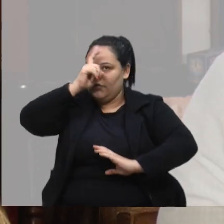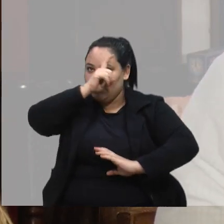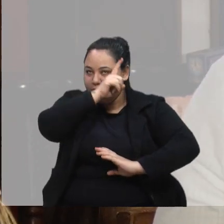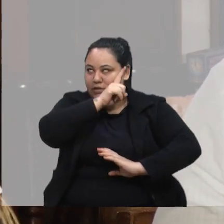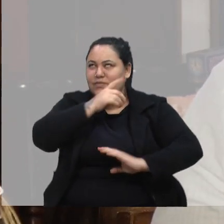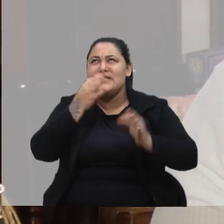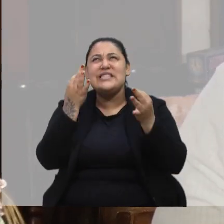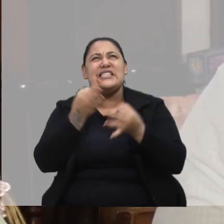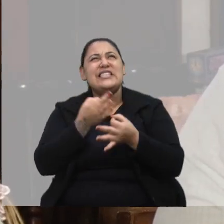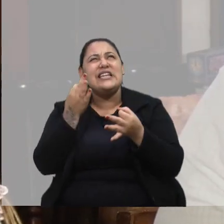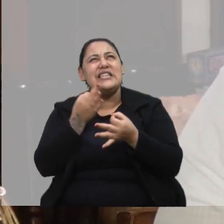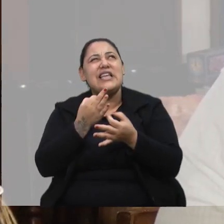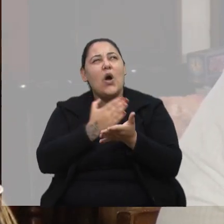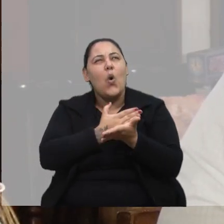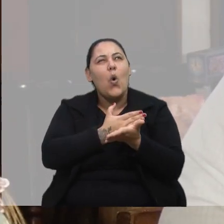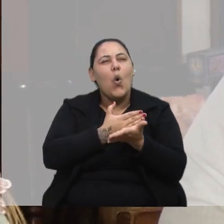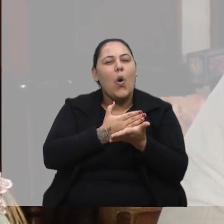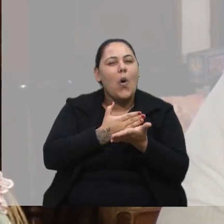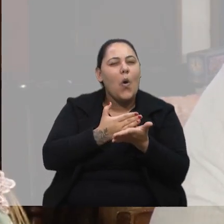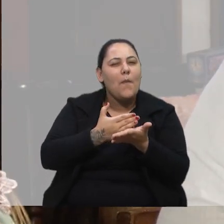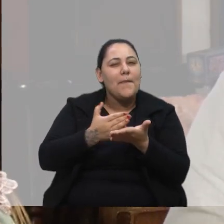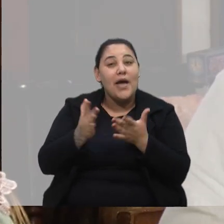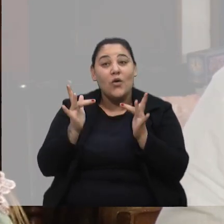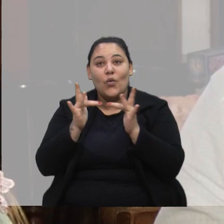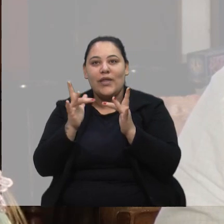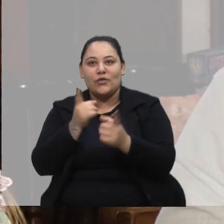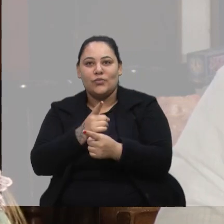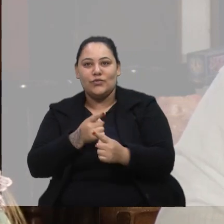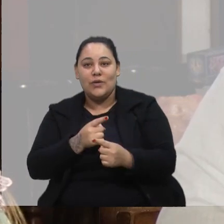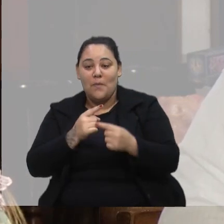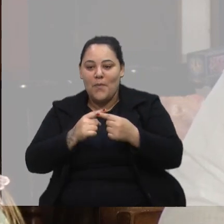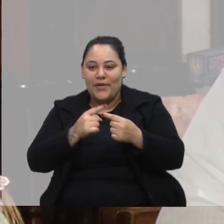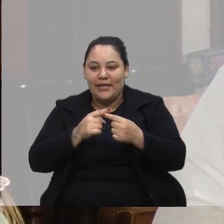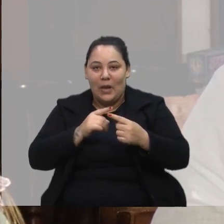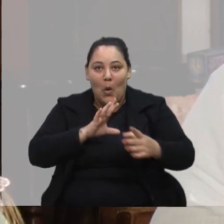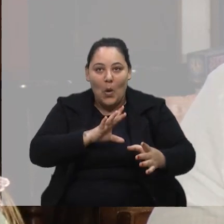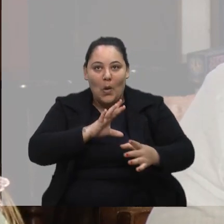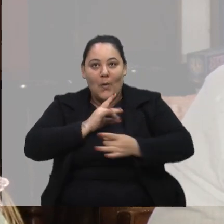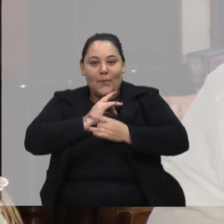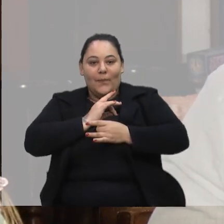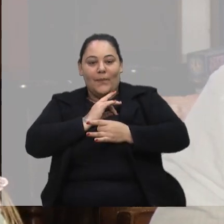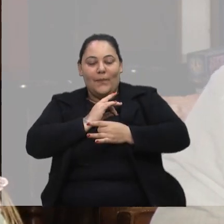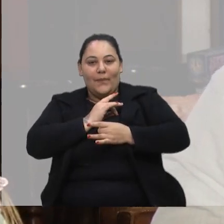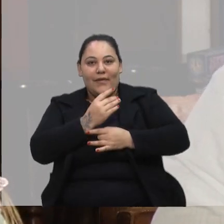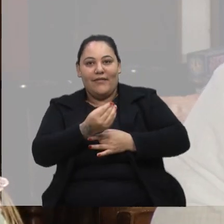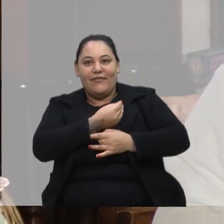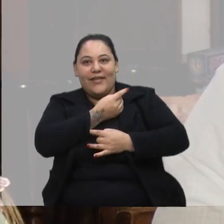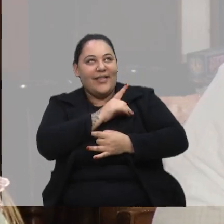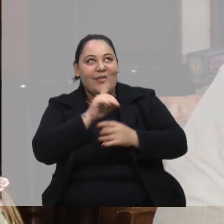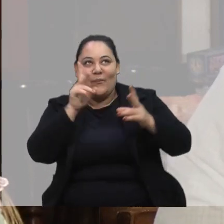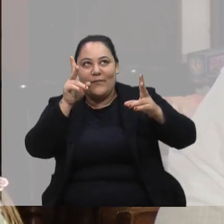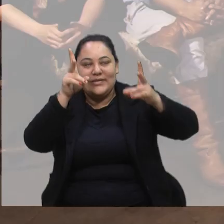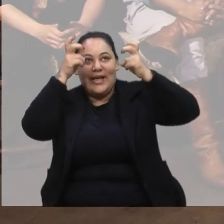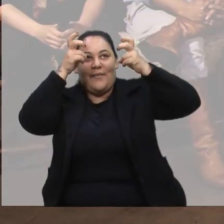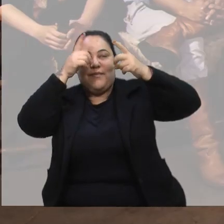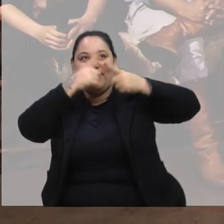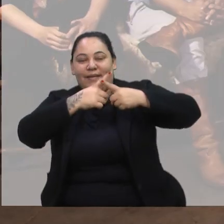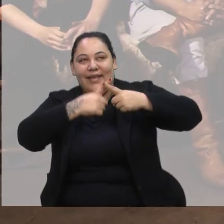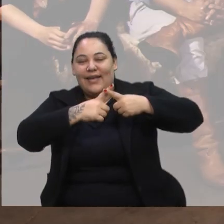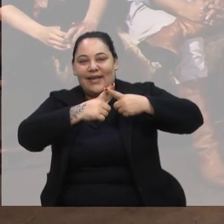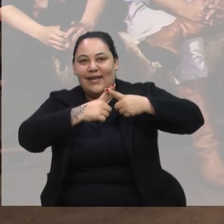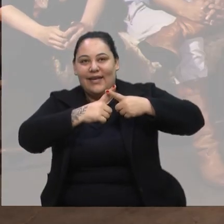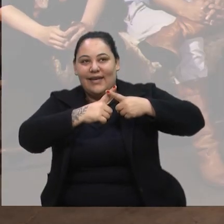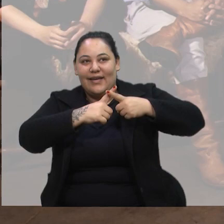exatidão de quando começa toda a folia com música, porque sempre faz parte da vida da gente. A gente não se dá conta do quanto vive música,